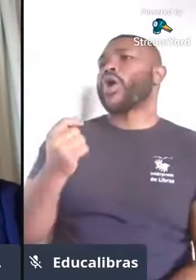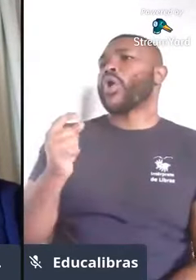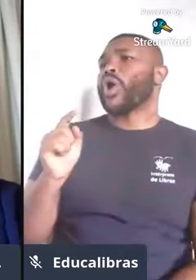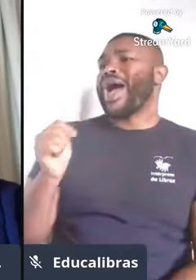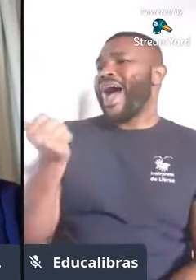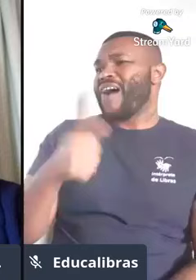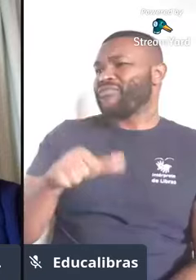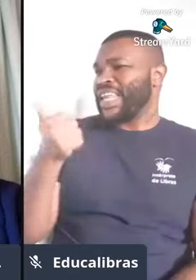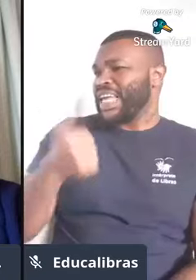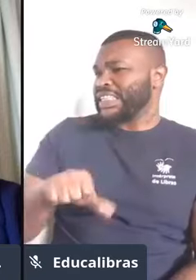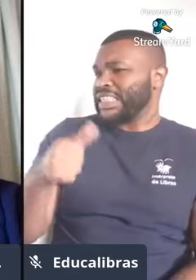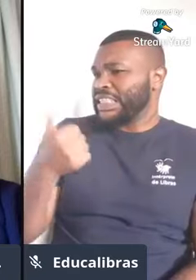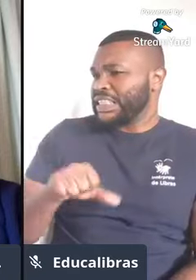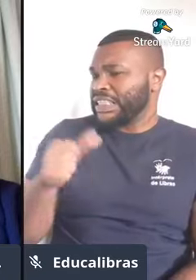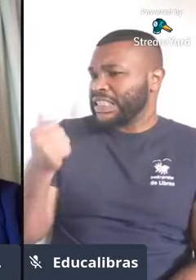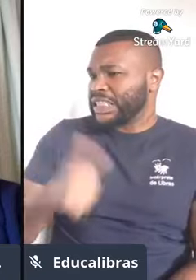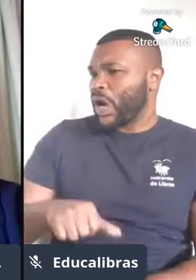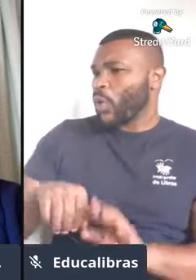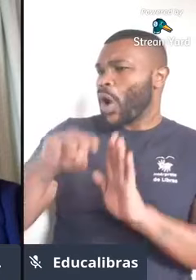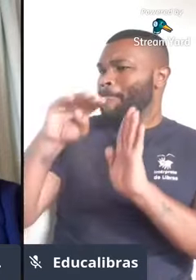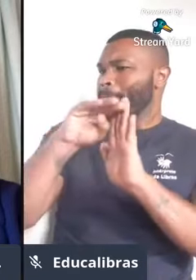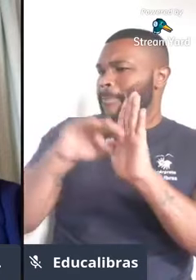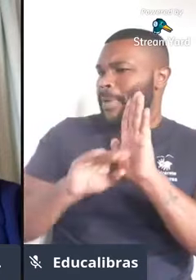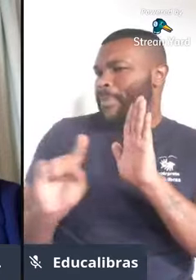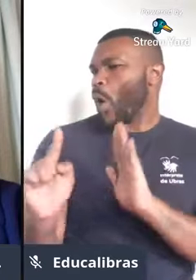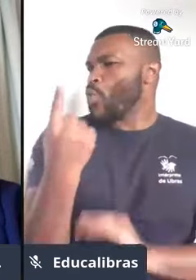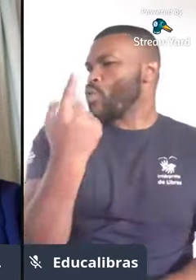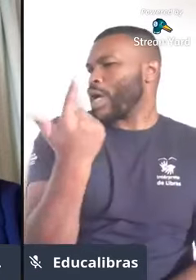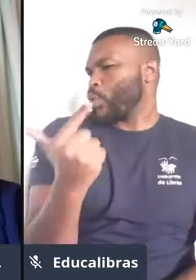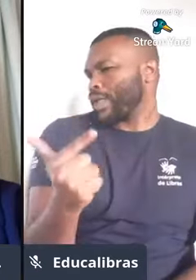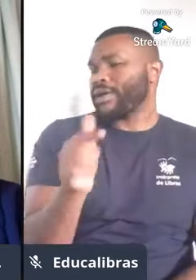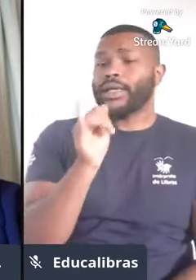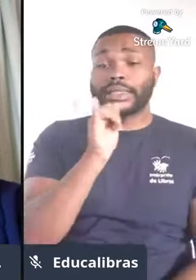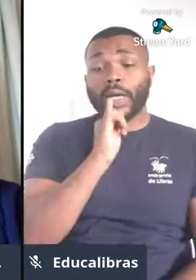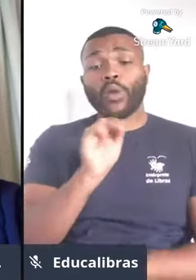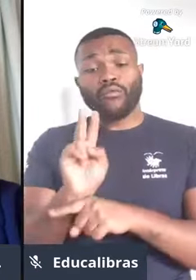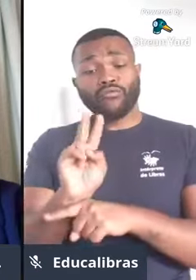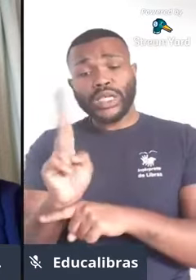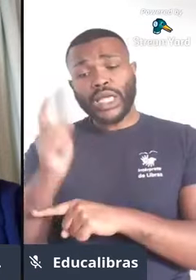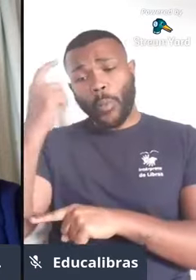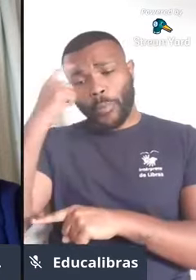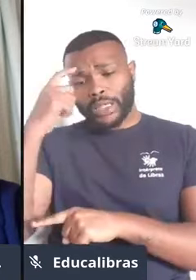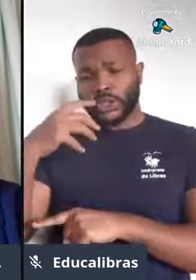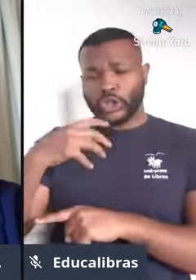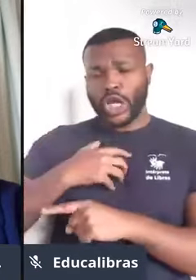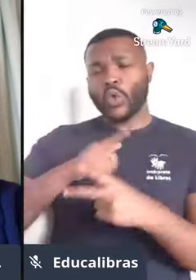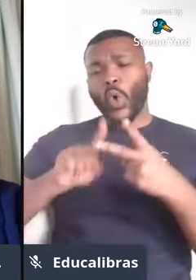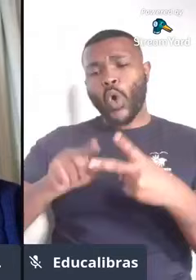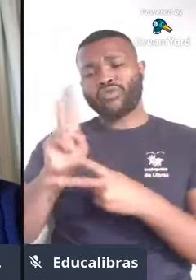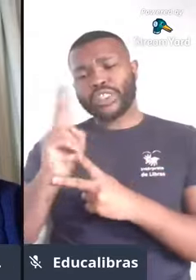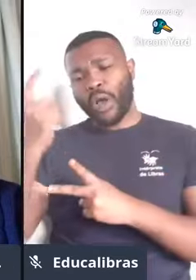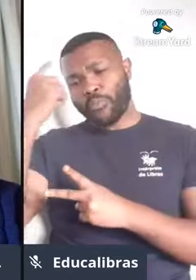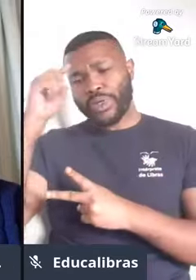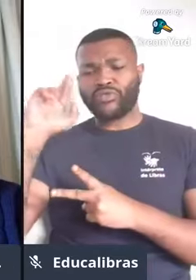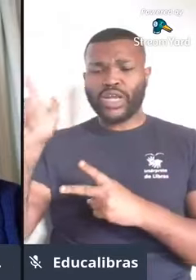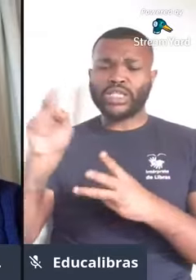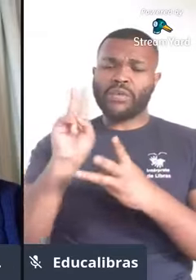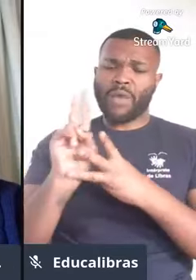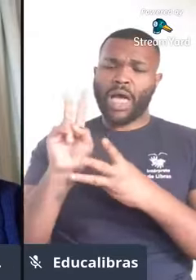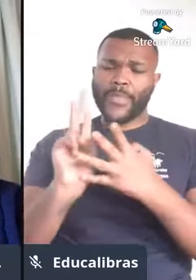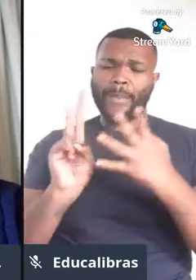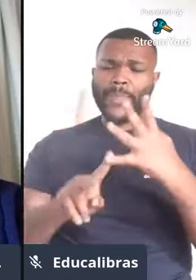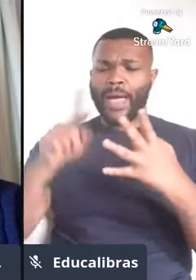avaliação dos fiscais. Então, tem fiscal que pensa uma coisa, tem fiscal que pensa outra, tem fiscal que na sua